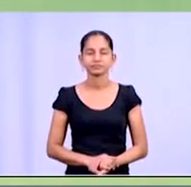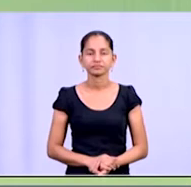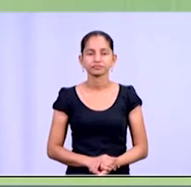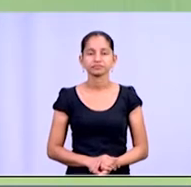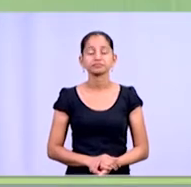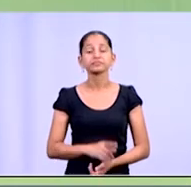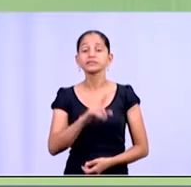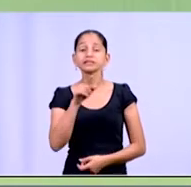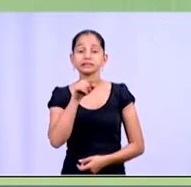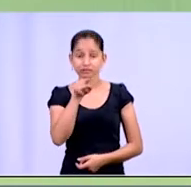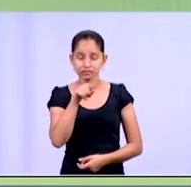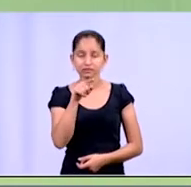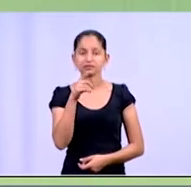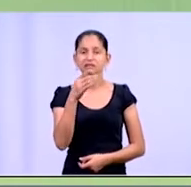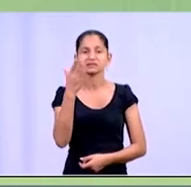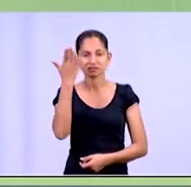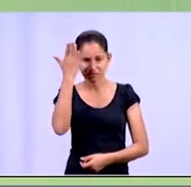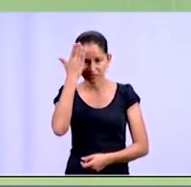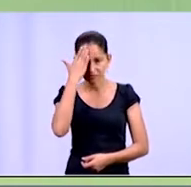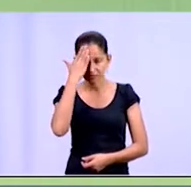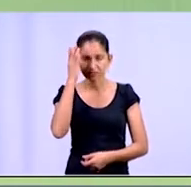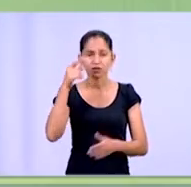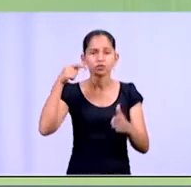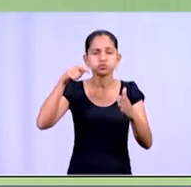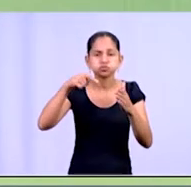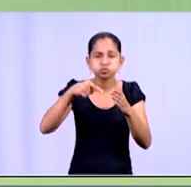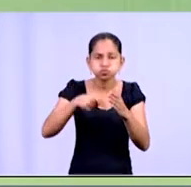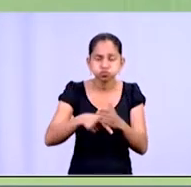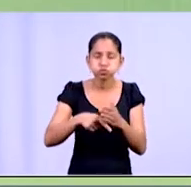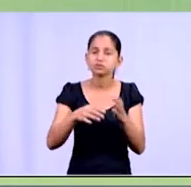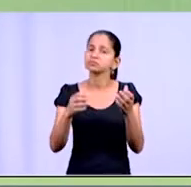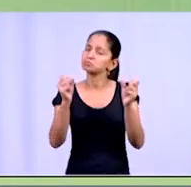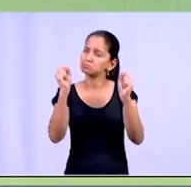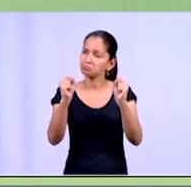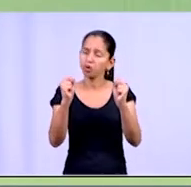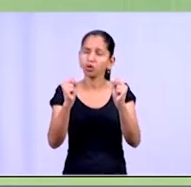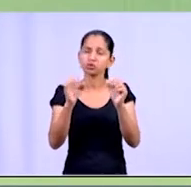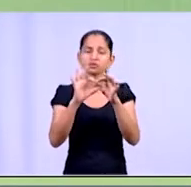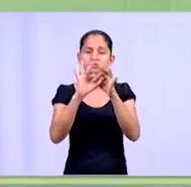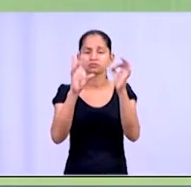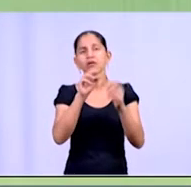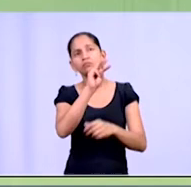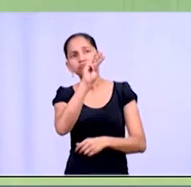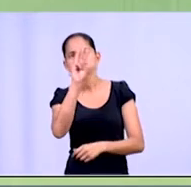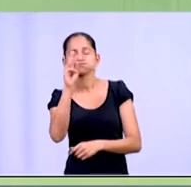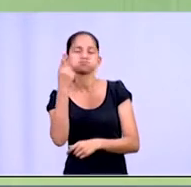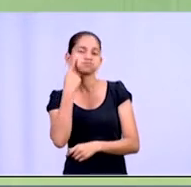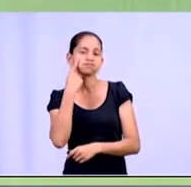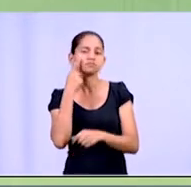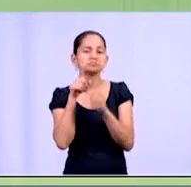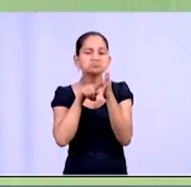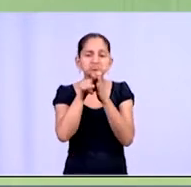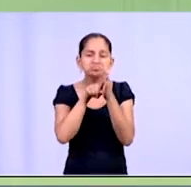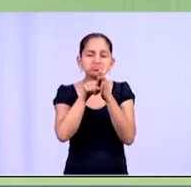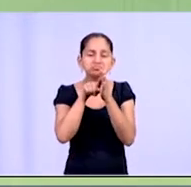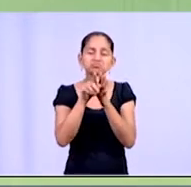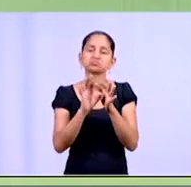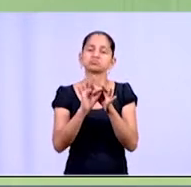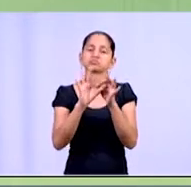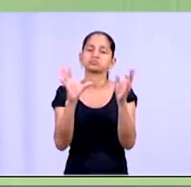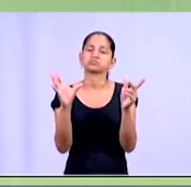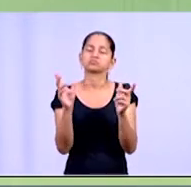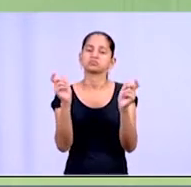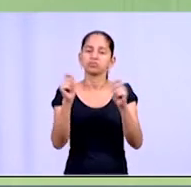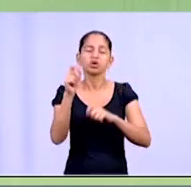se vocês quiserem saber a história do MCS4, tem aqui um site da internet bem legalzinho,